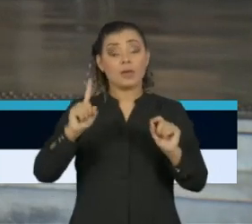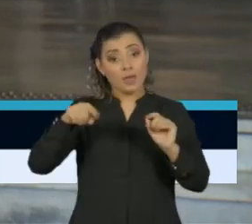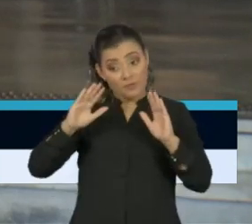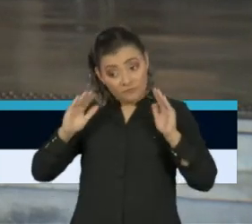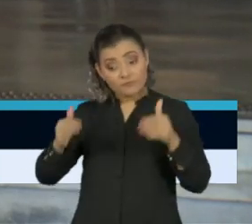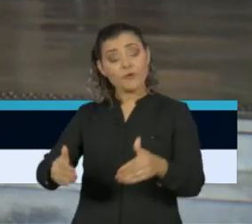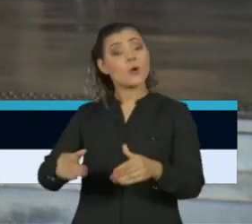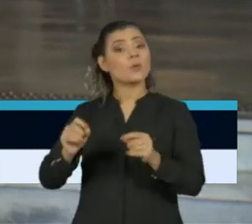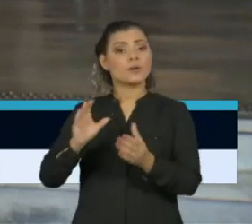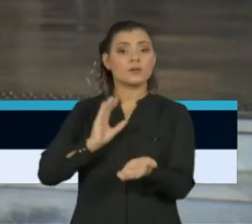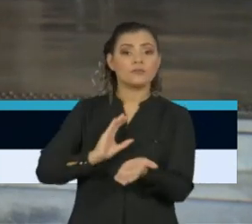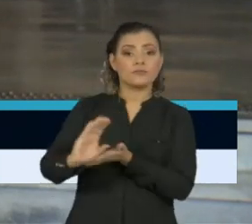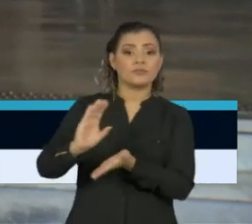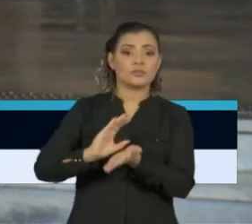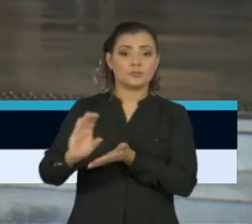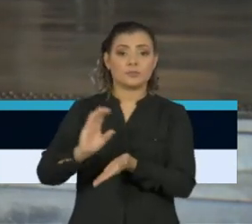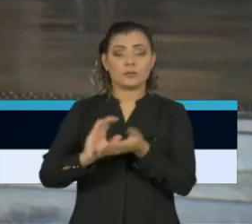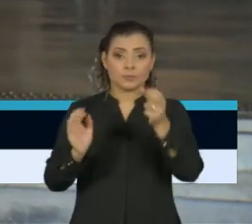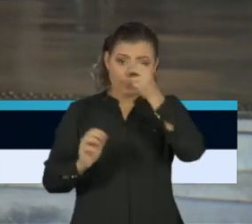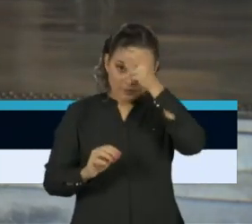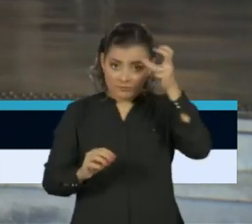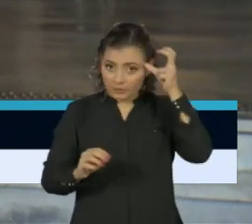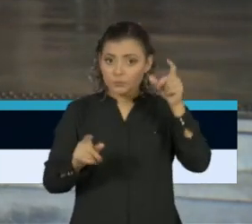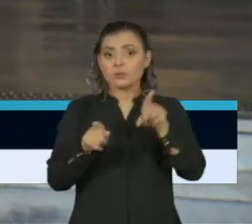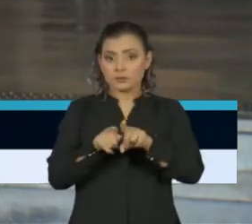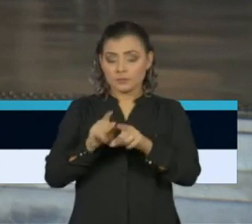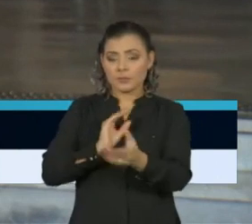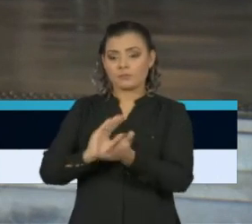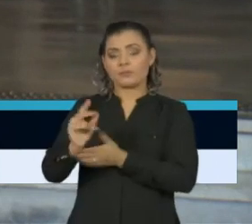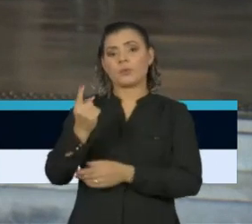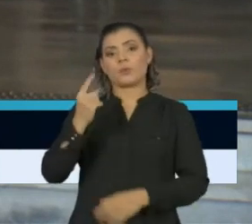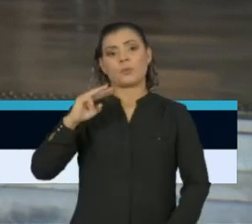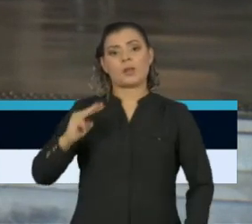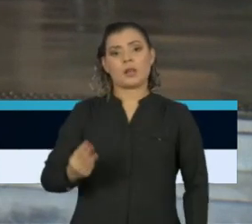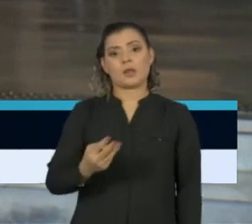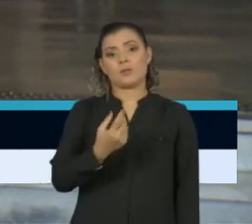um investimento com recursos da Prefeitura de